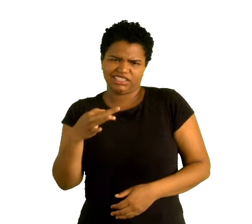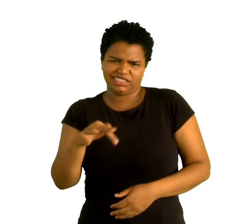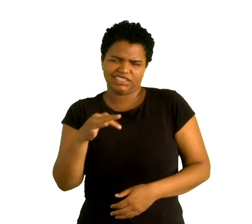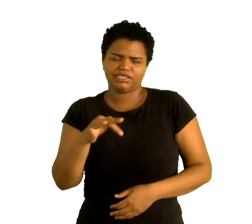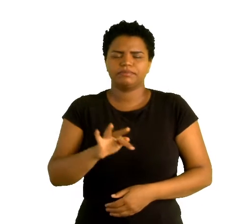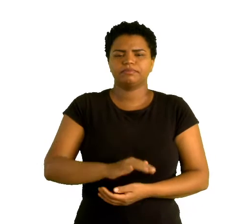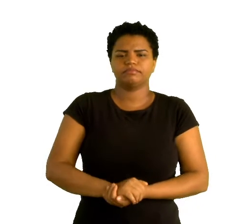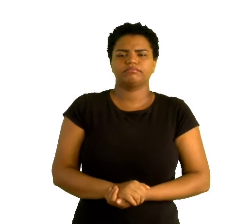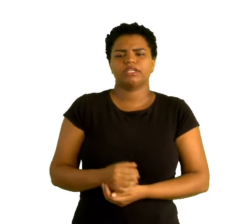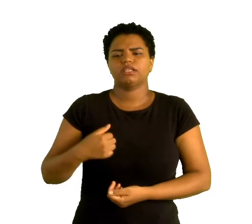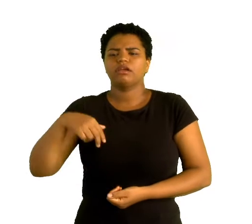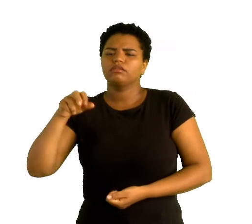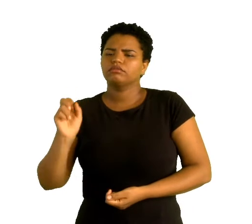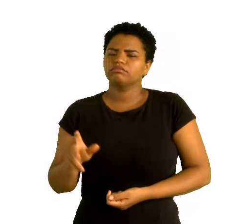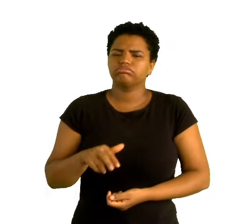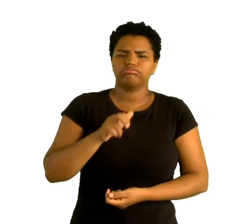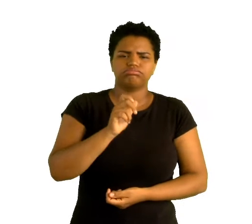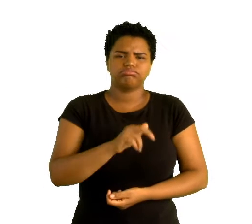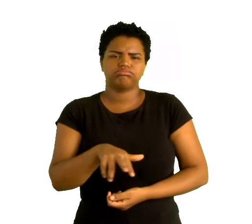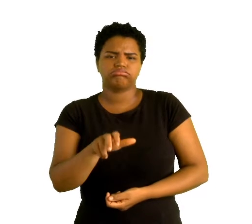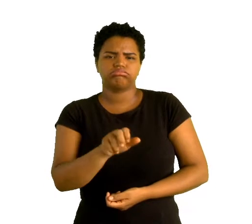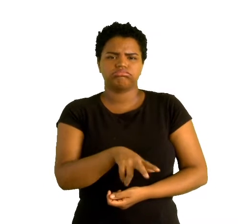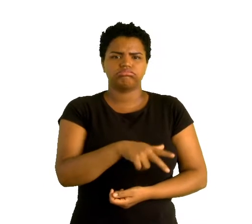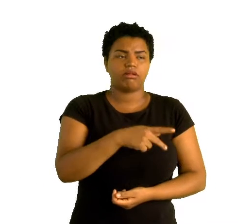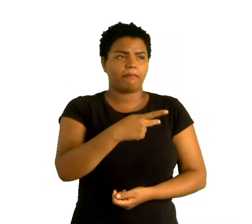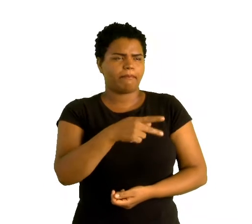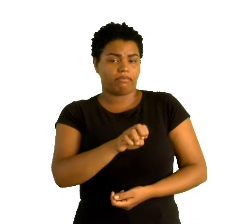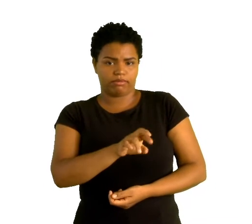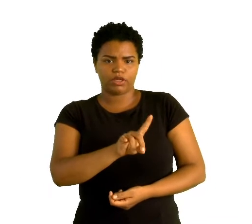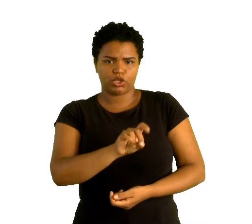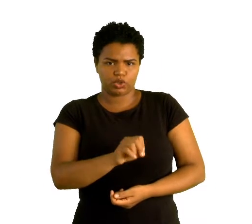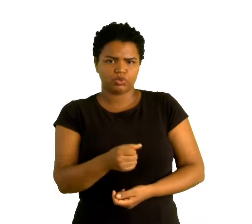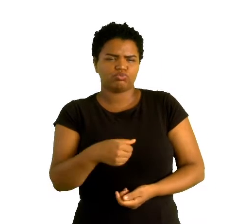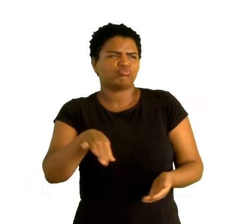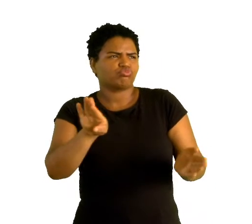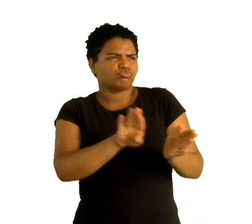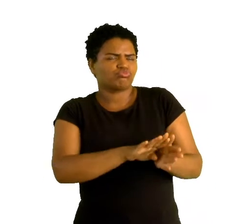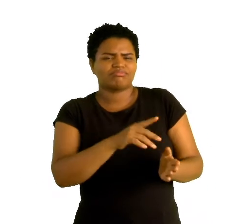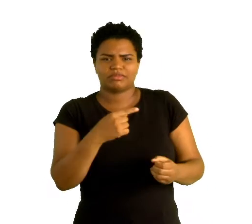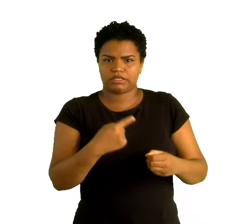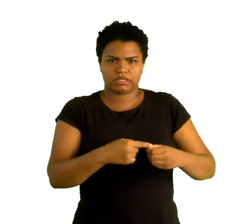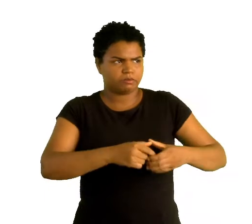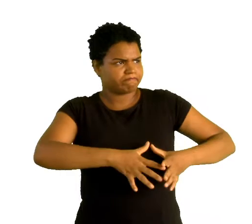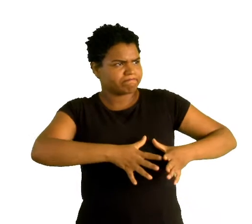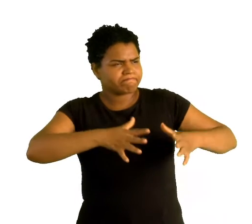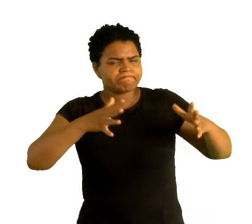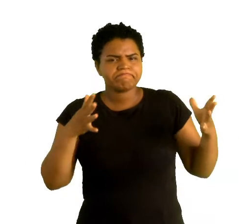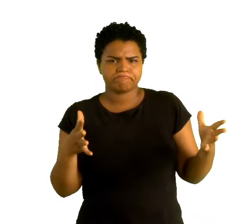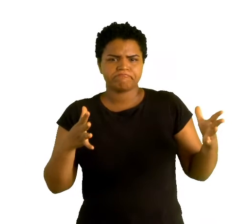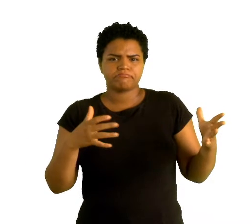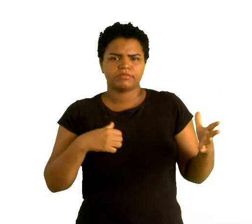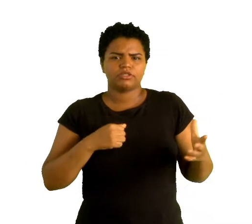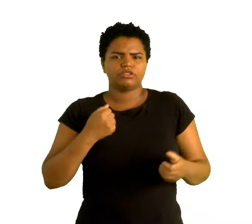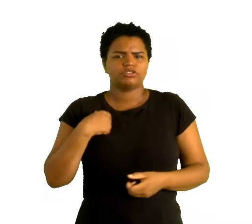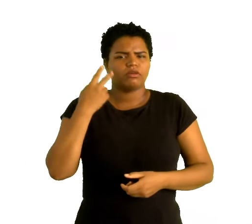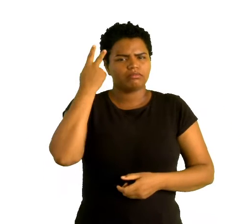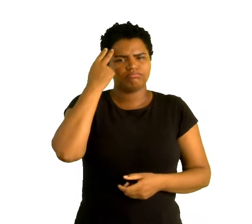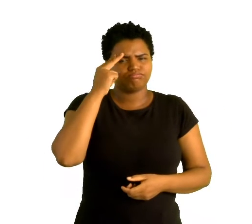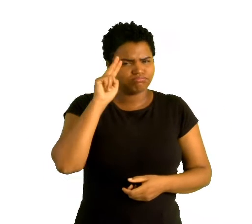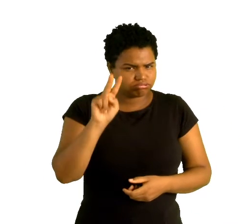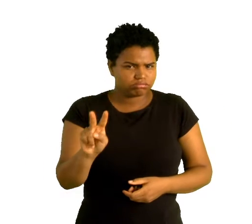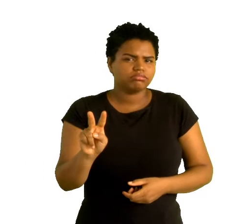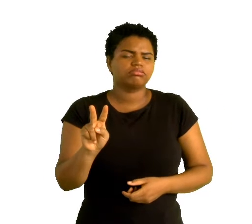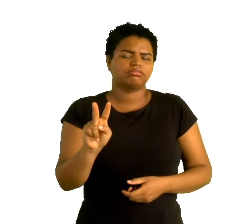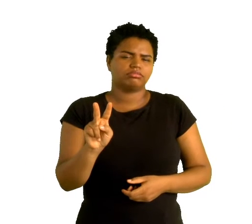Pedro Malazarte chegou a uma grande cidade. Já haviam se passado 2 dias desde